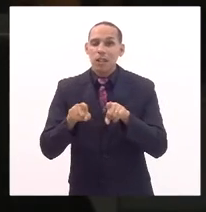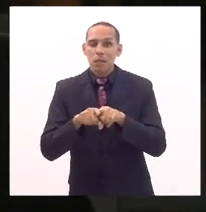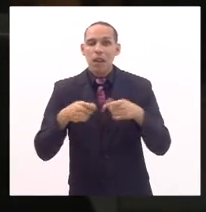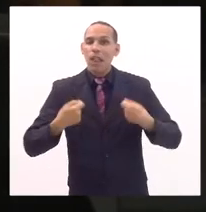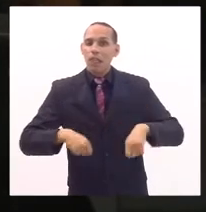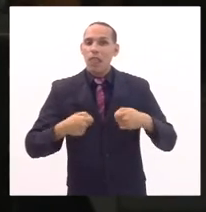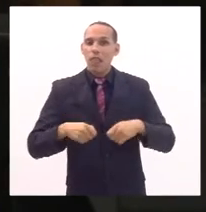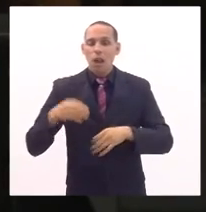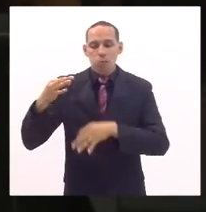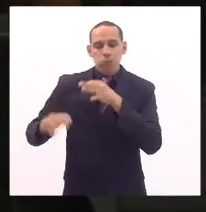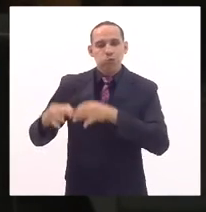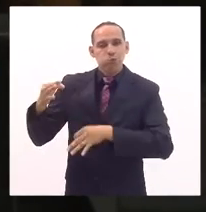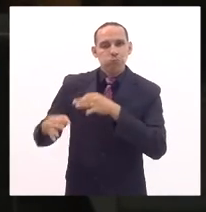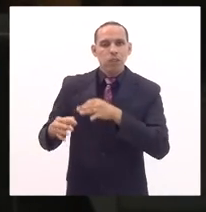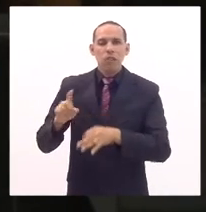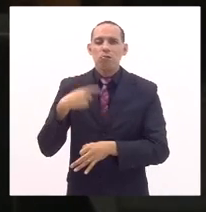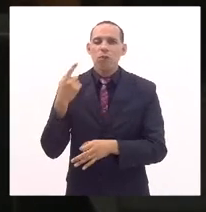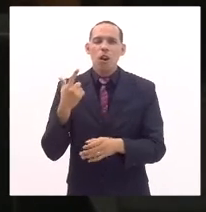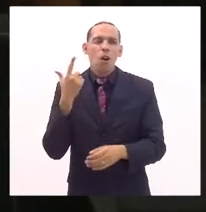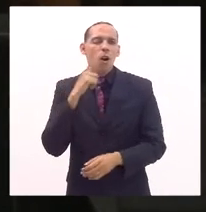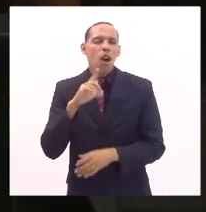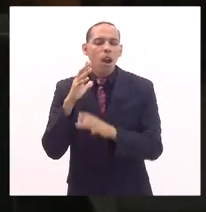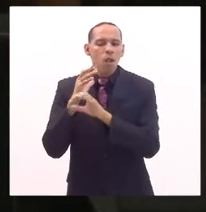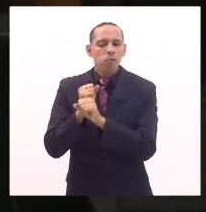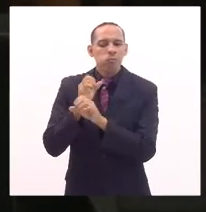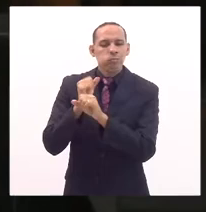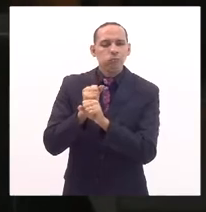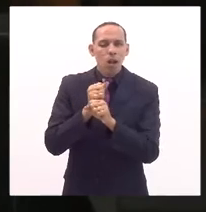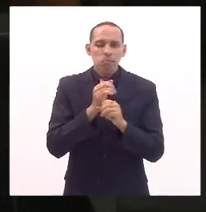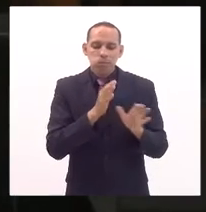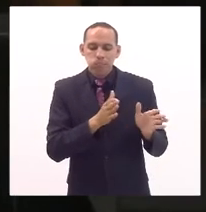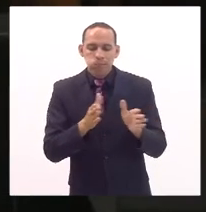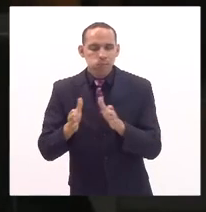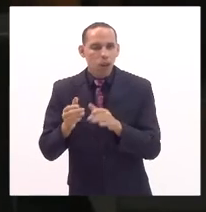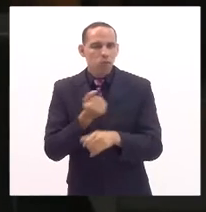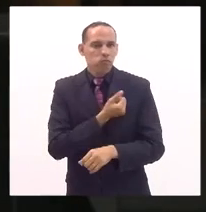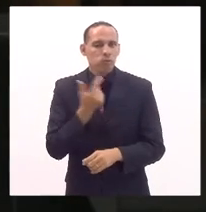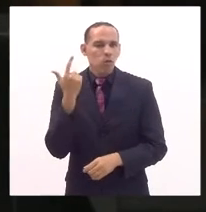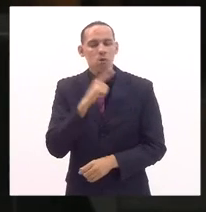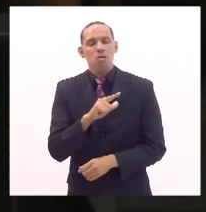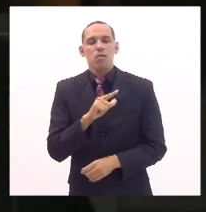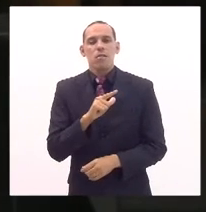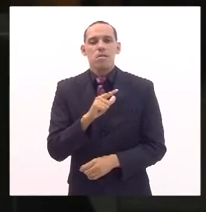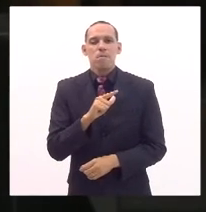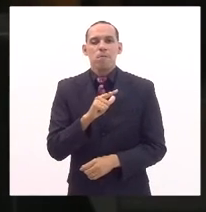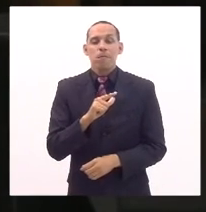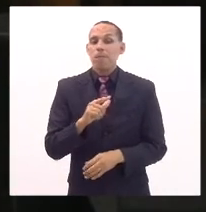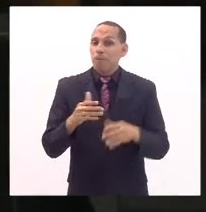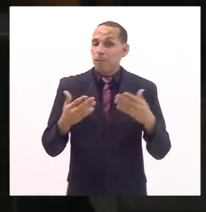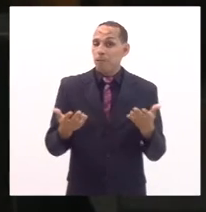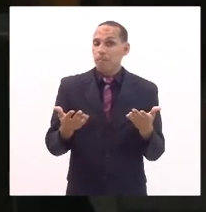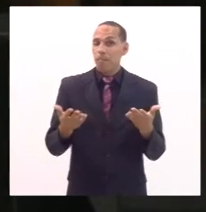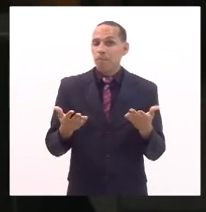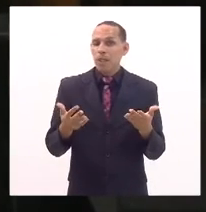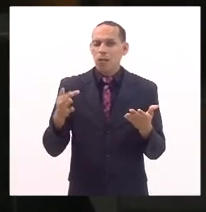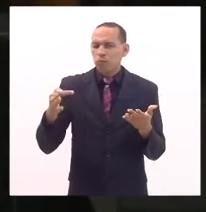a gente conseguiu chegar ordenadamente esse número já está em jogo aí um futuro